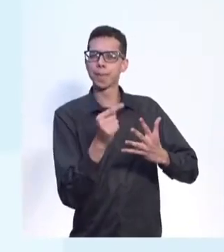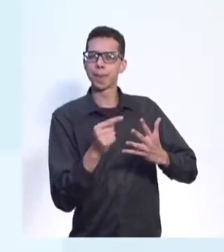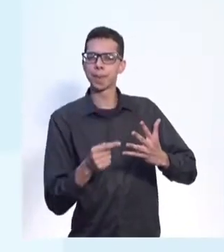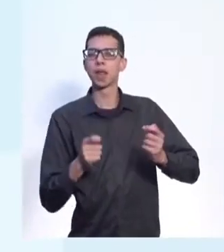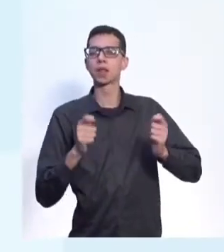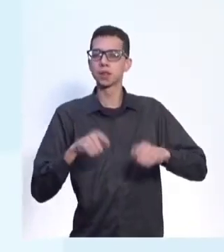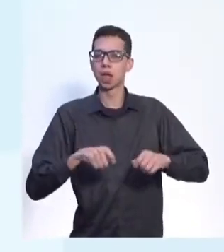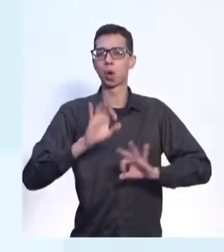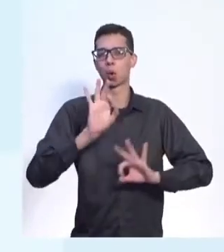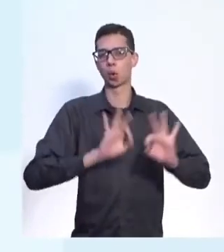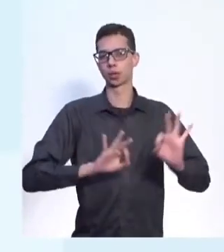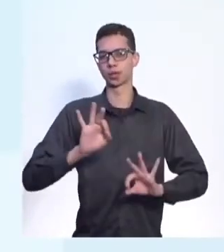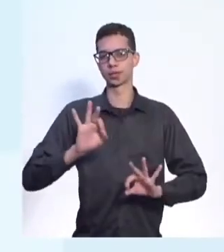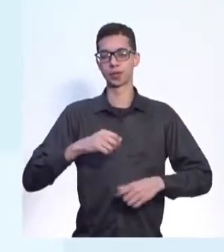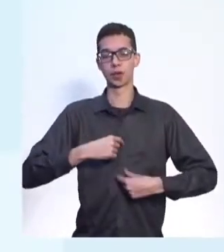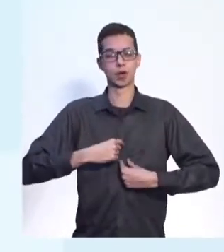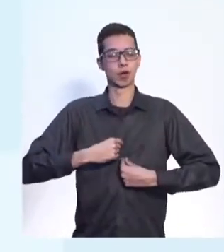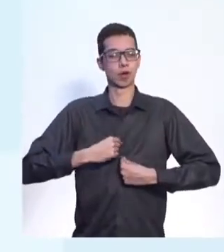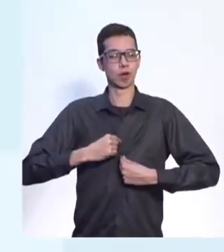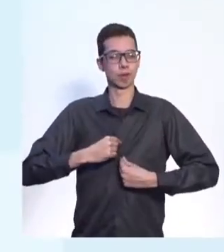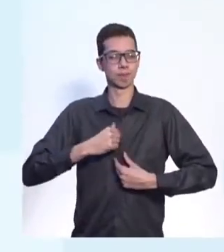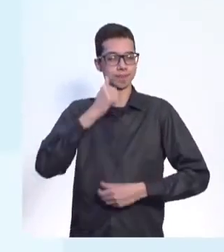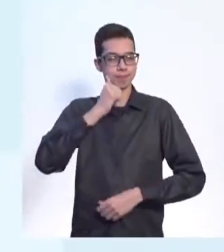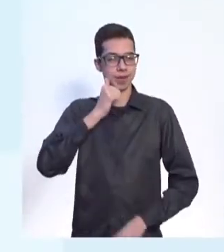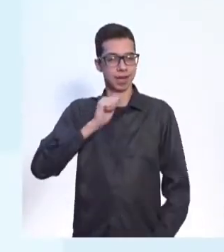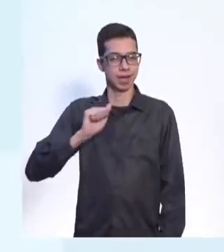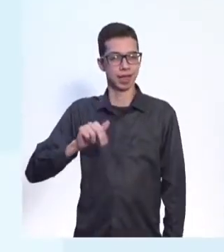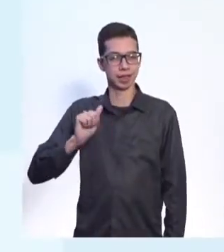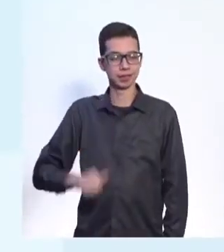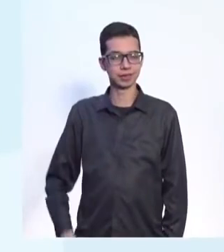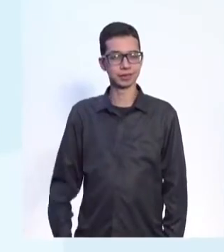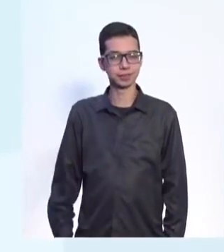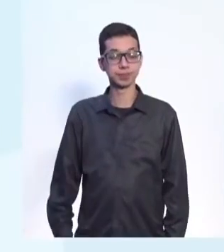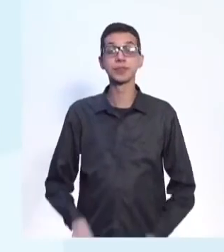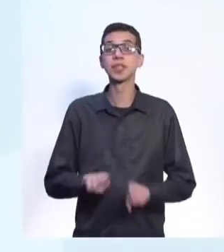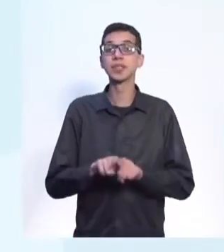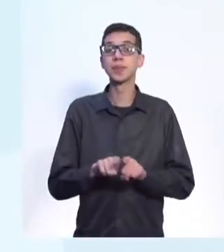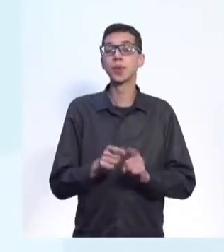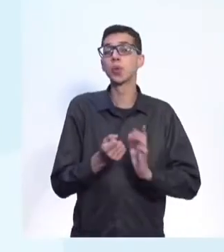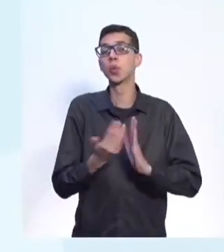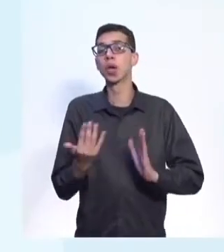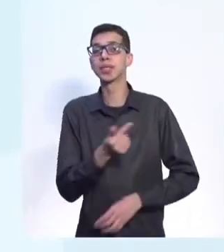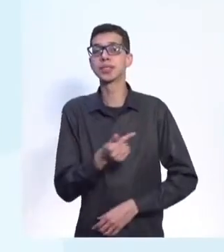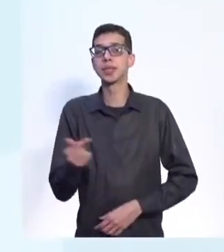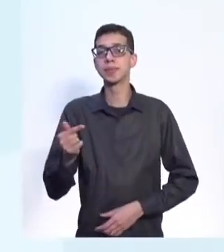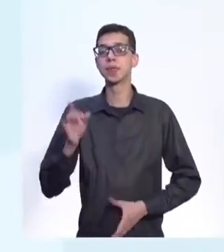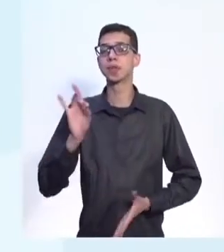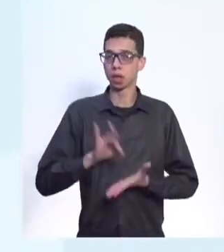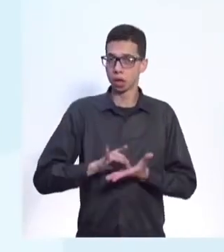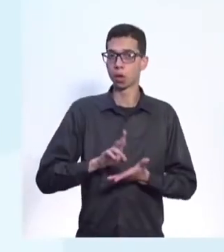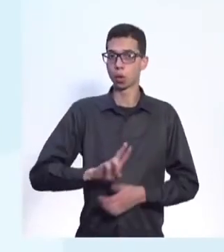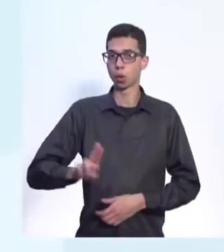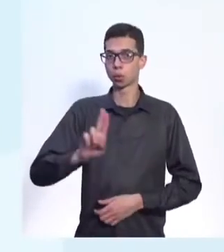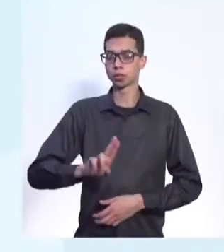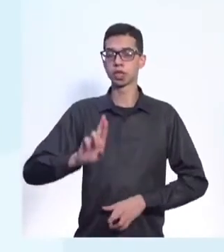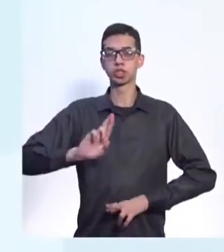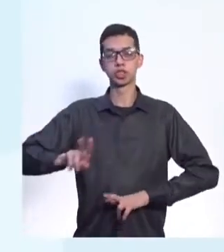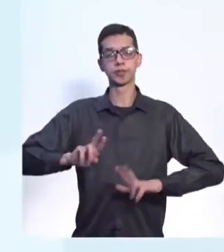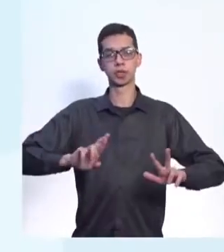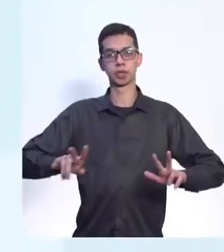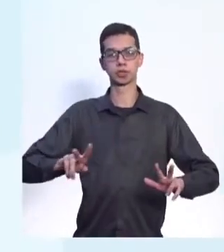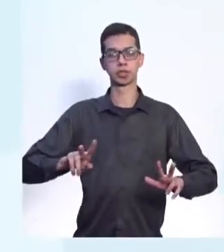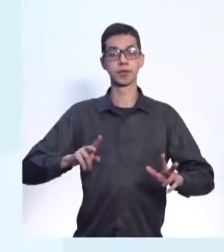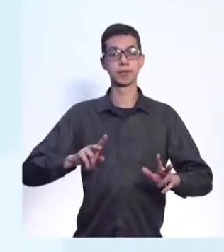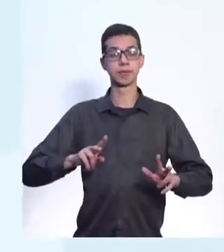E quantas semanas Ana tem garantido que usará roupas diferentes no mesmo dia da